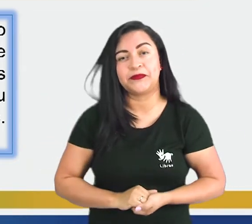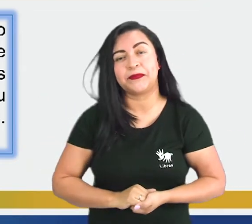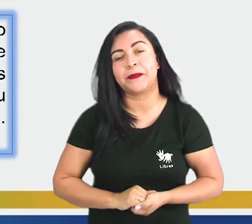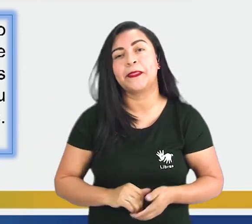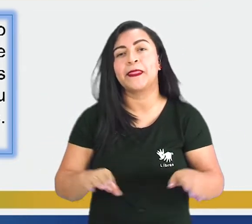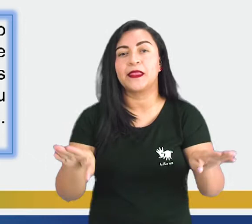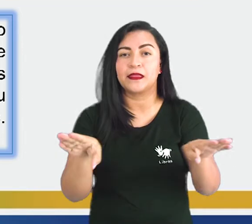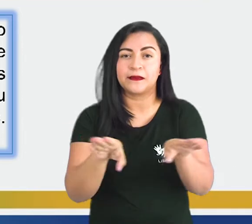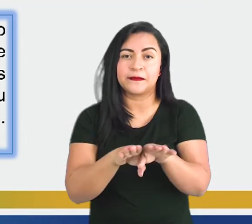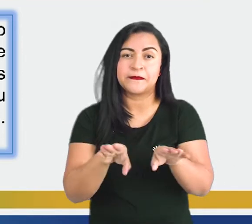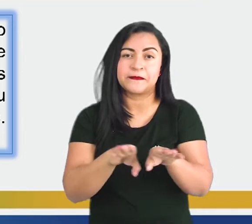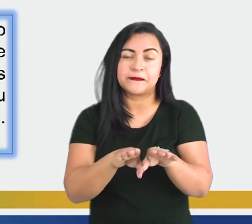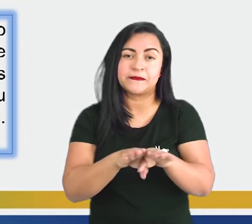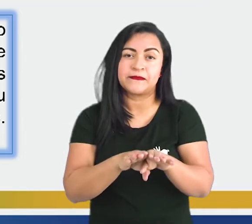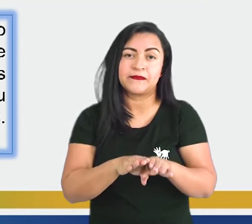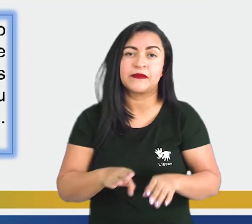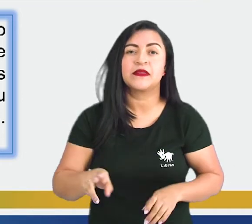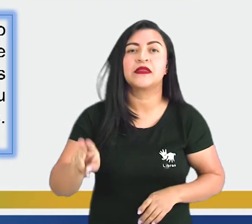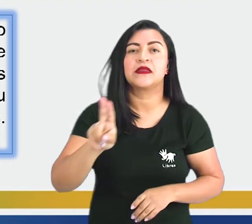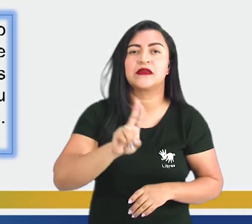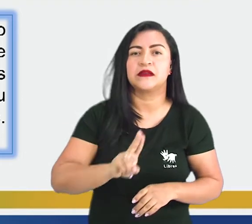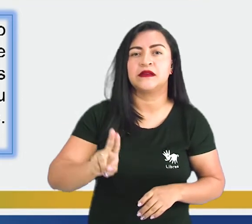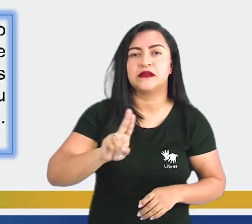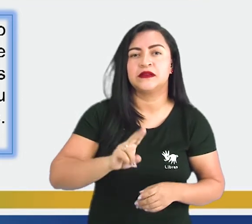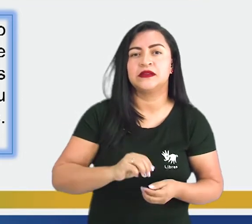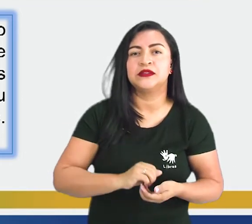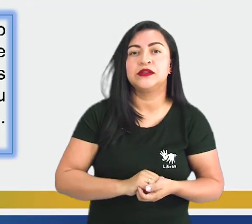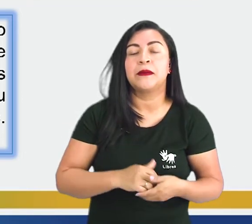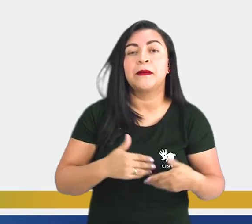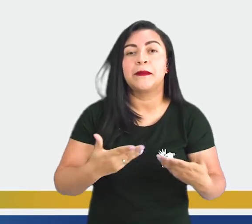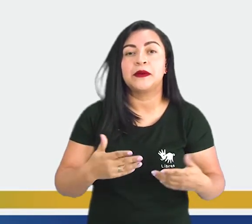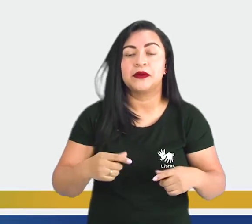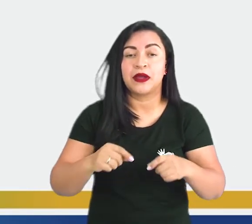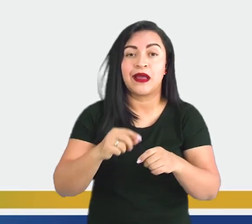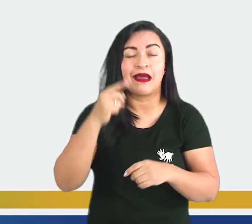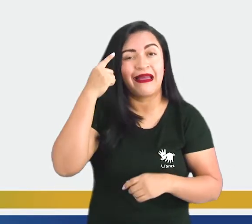unidades utilizadas para indicar a ideia de área.